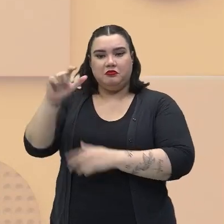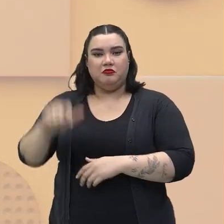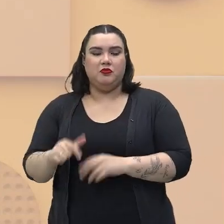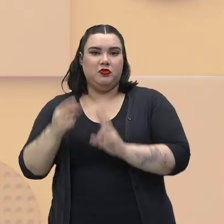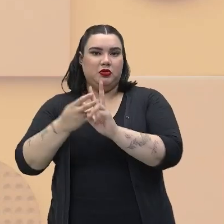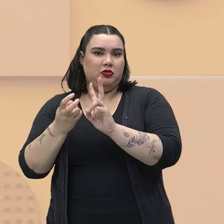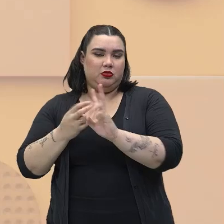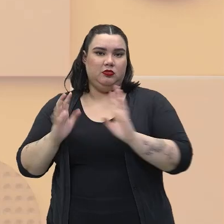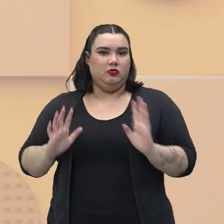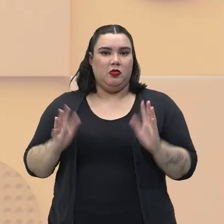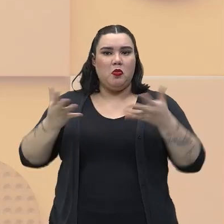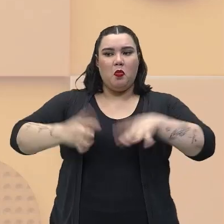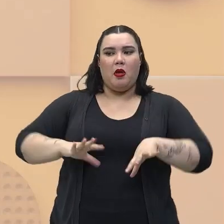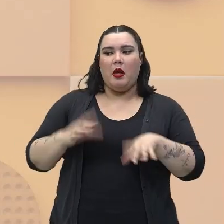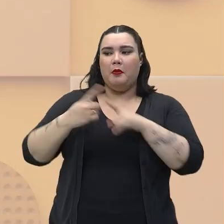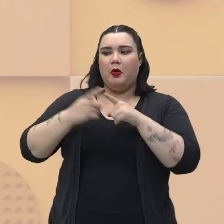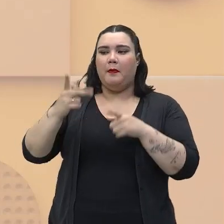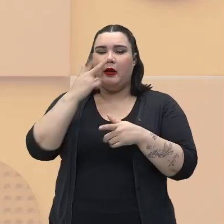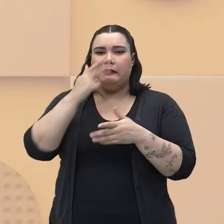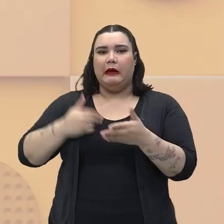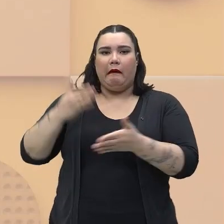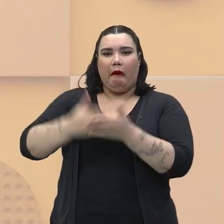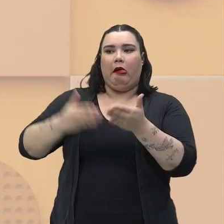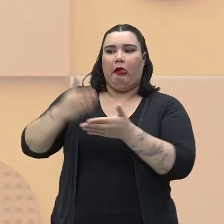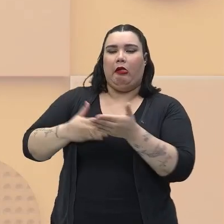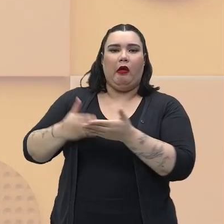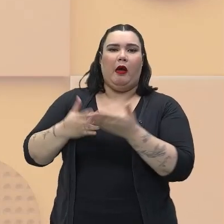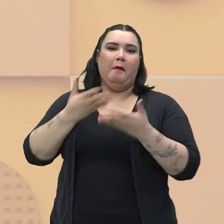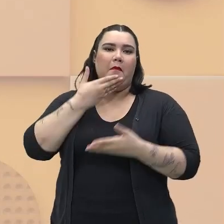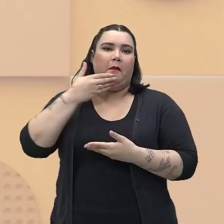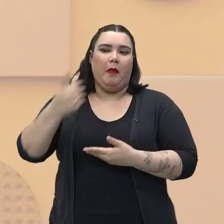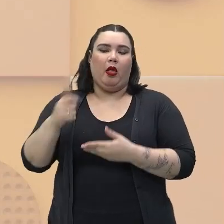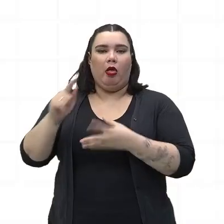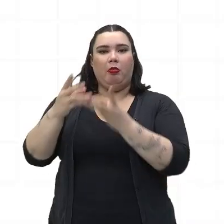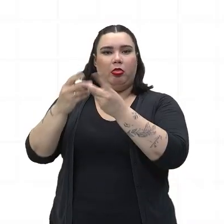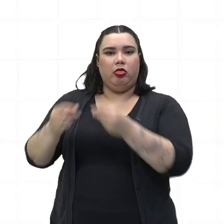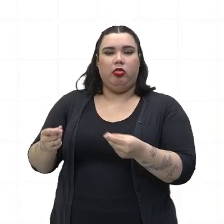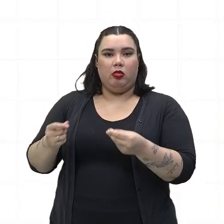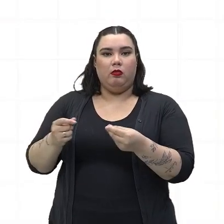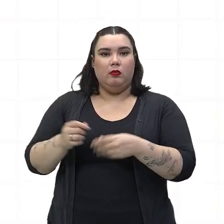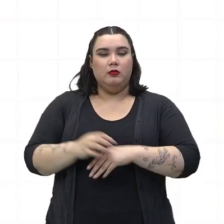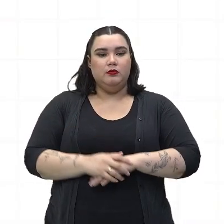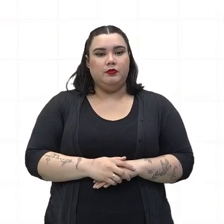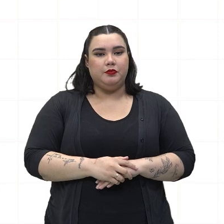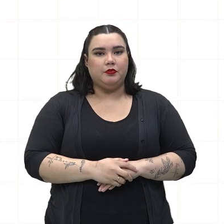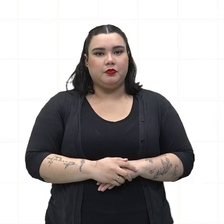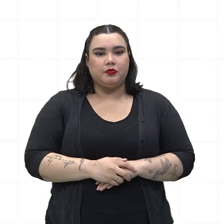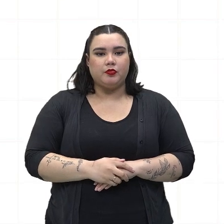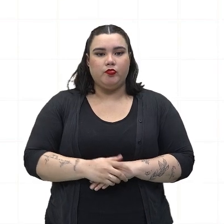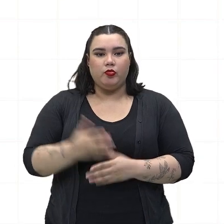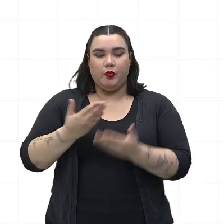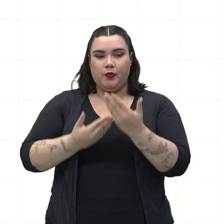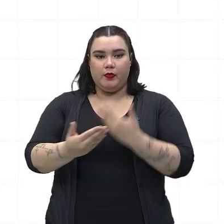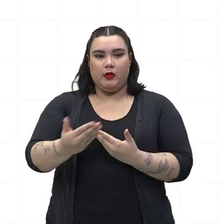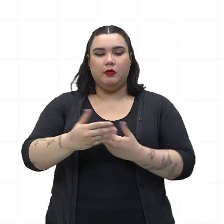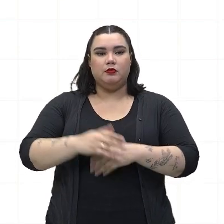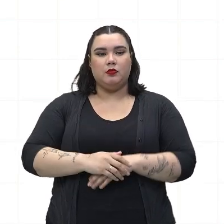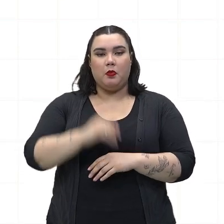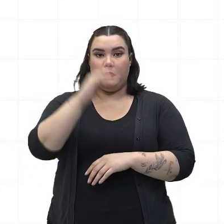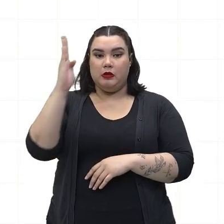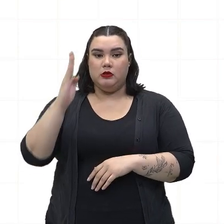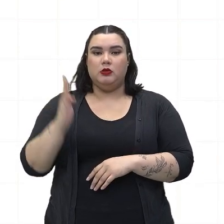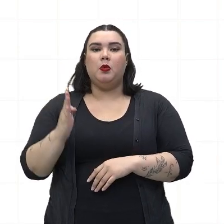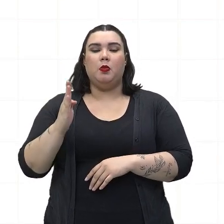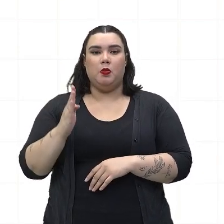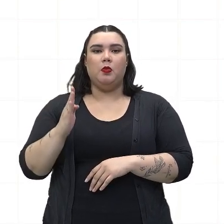um obstáculo ao desenvolvimento da colônia. Ok? Continuando. Ainda no Brasil Colônia, nós vamos